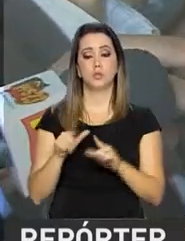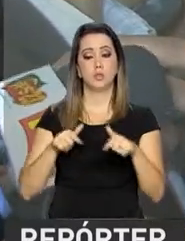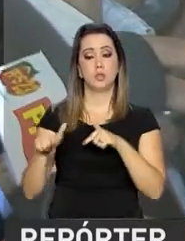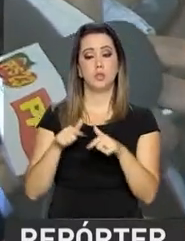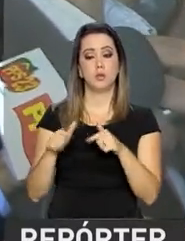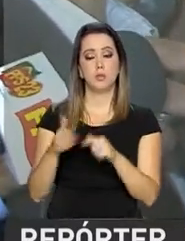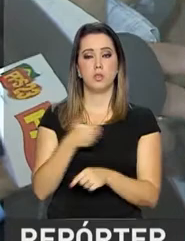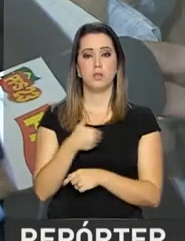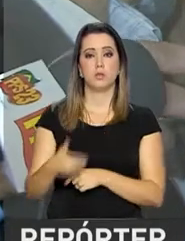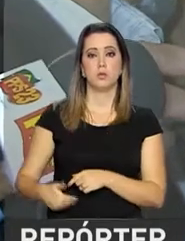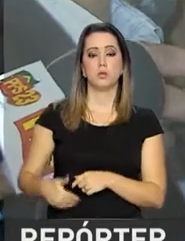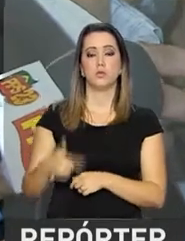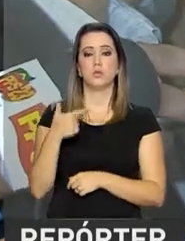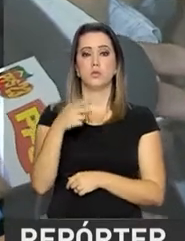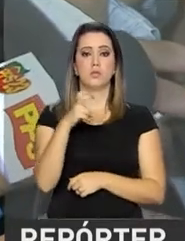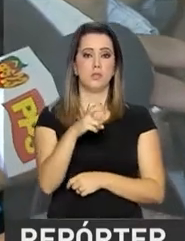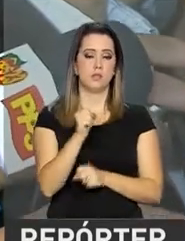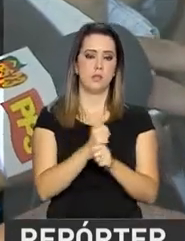tempo mínimo de contribuição,